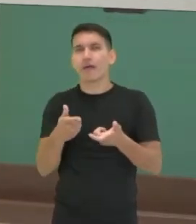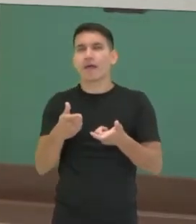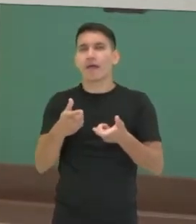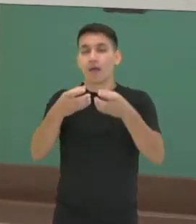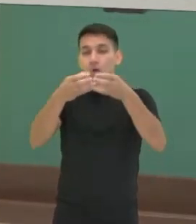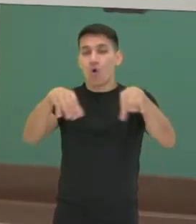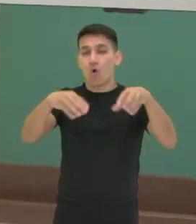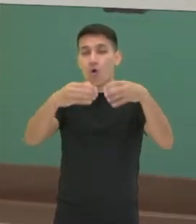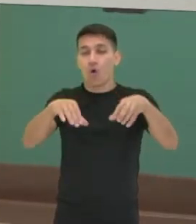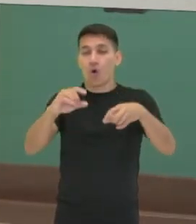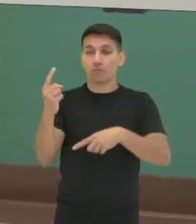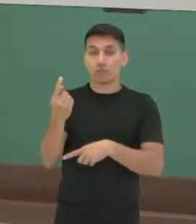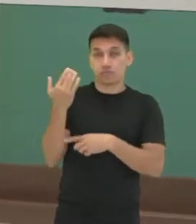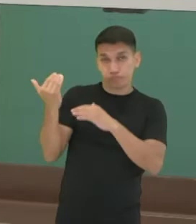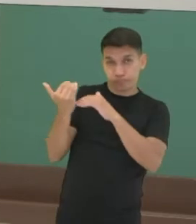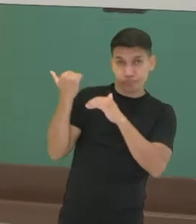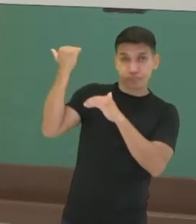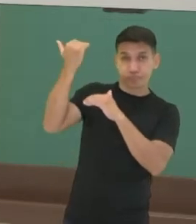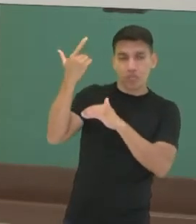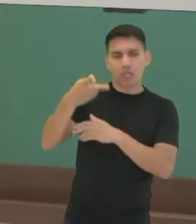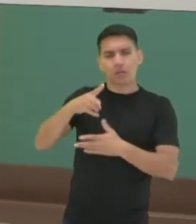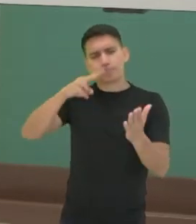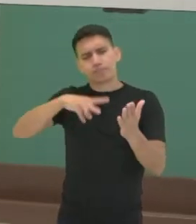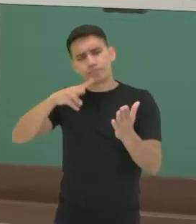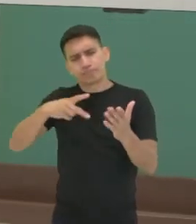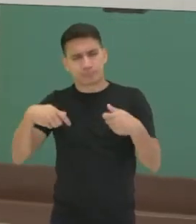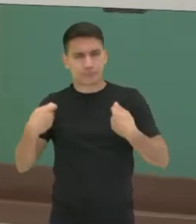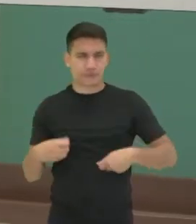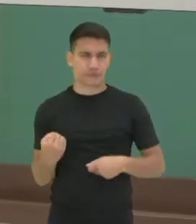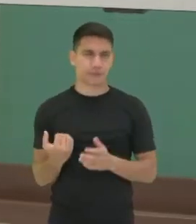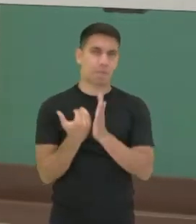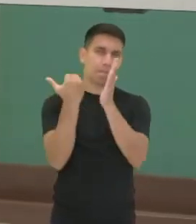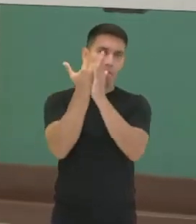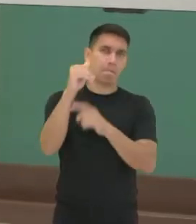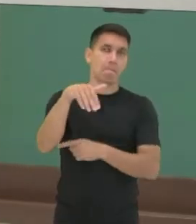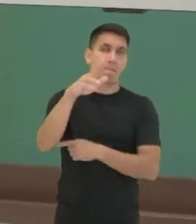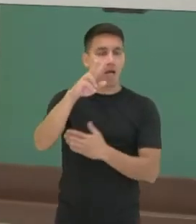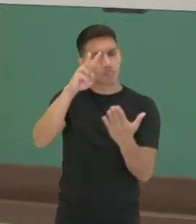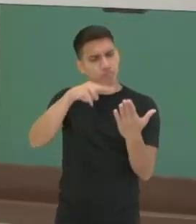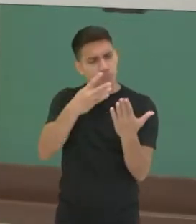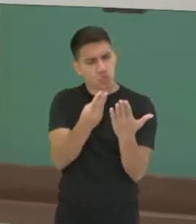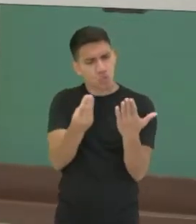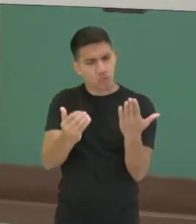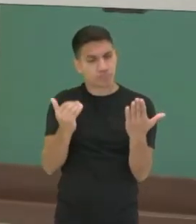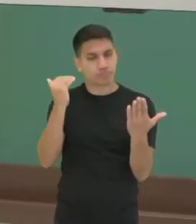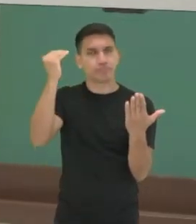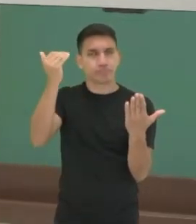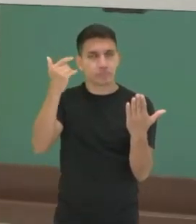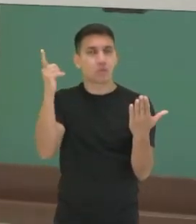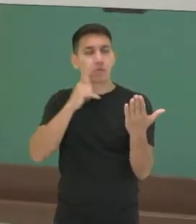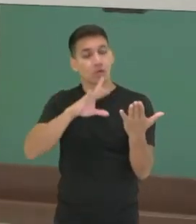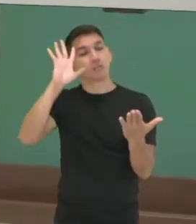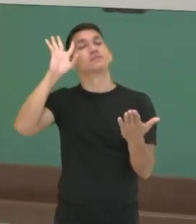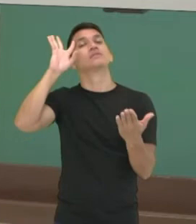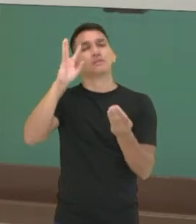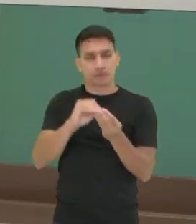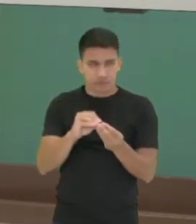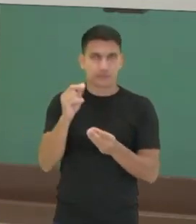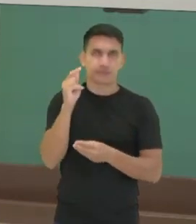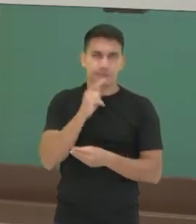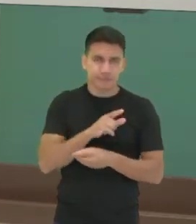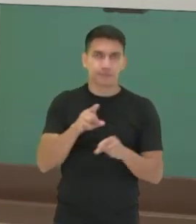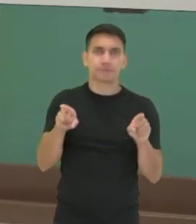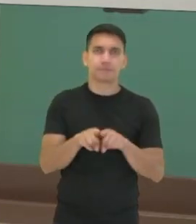importante ler. Ler muito, ler mais, ler com qualidade, ler e interpretar para